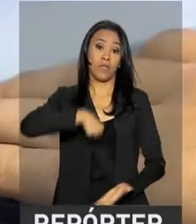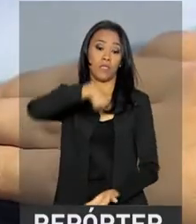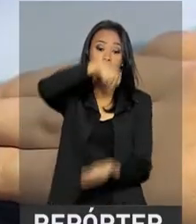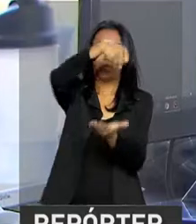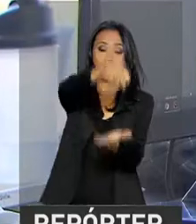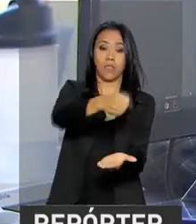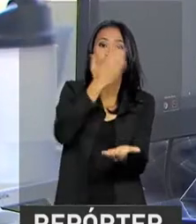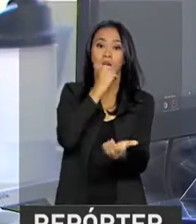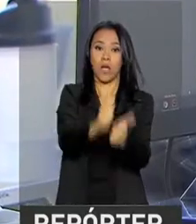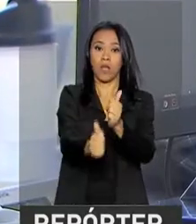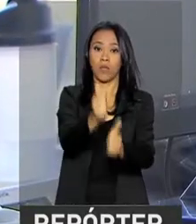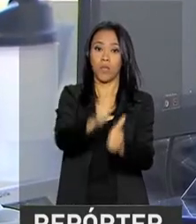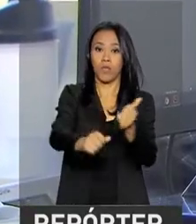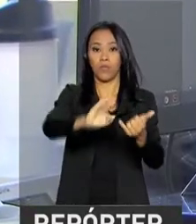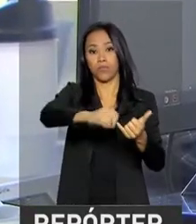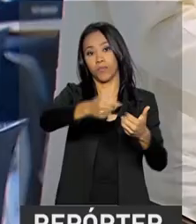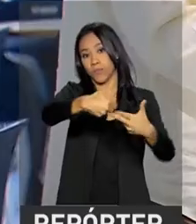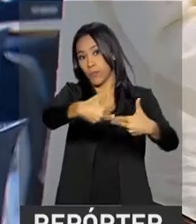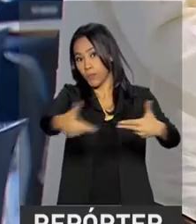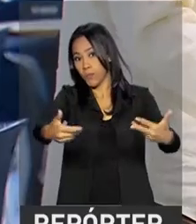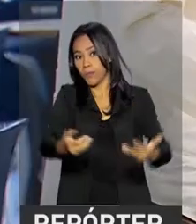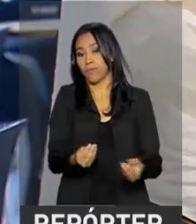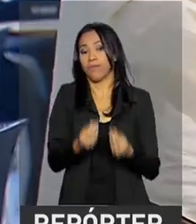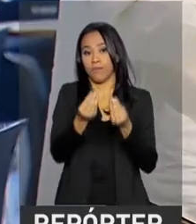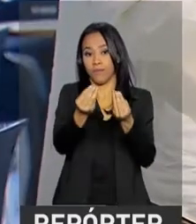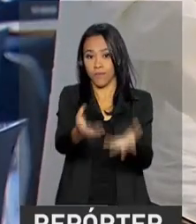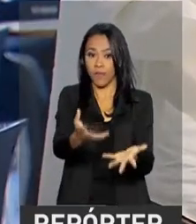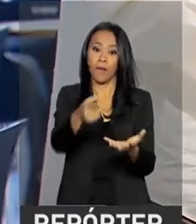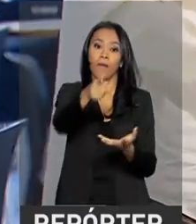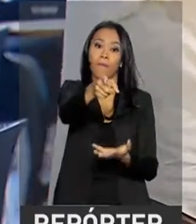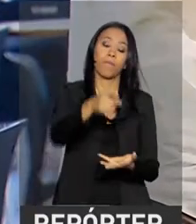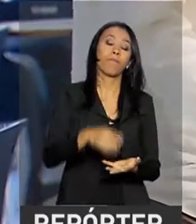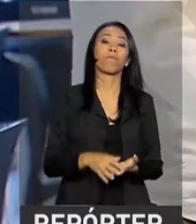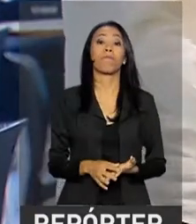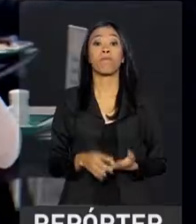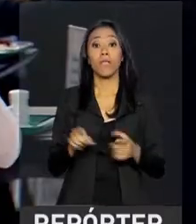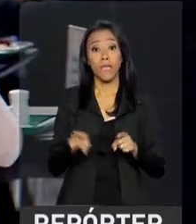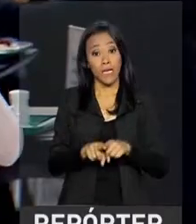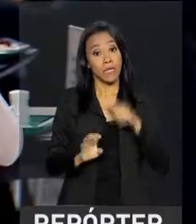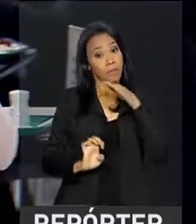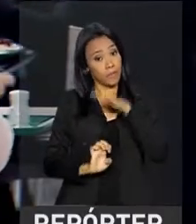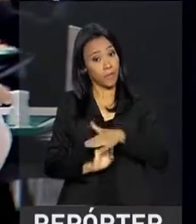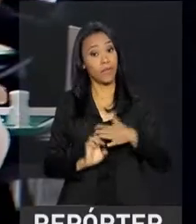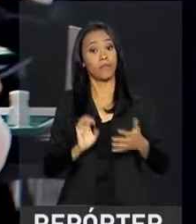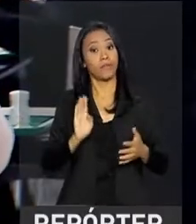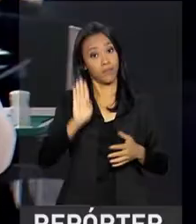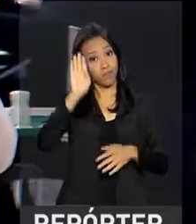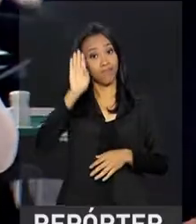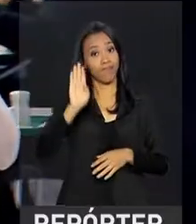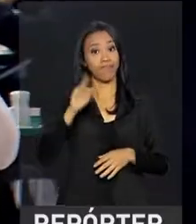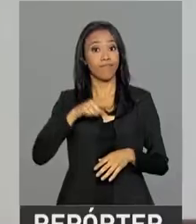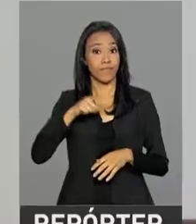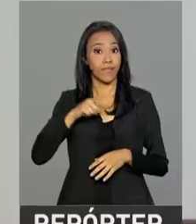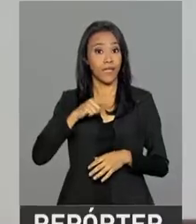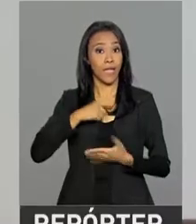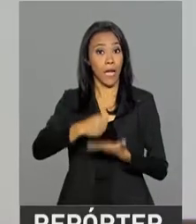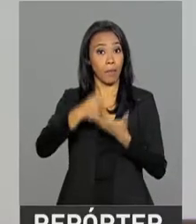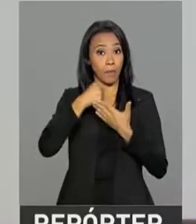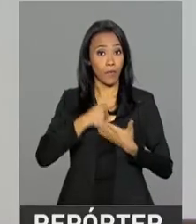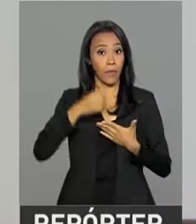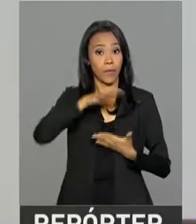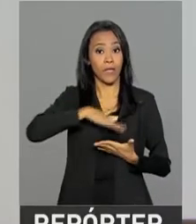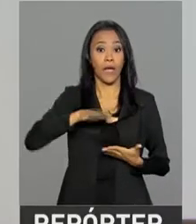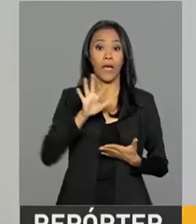trabalhador ganha na produtividade e no acesso a uma alimentação balanceada ea empresa ganha benefícios fiscais as vantagens